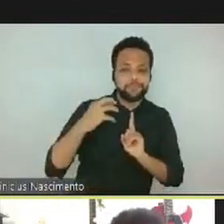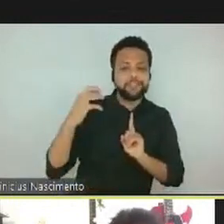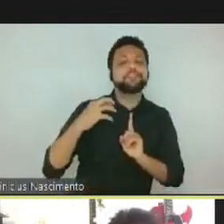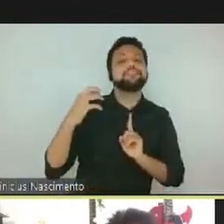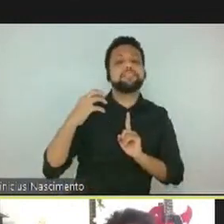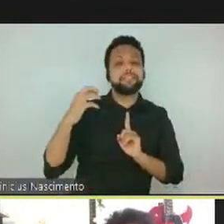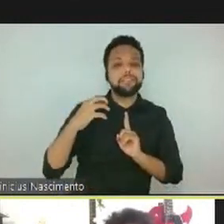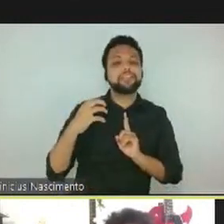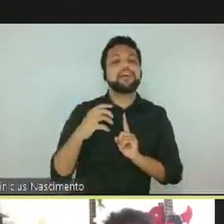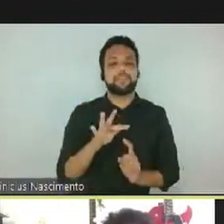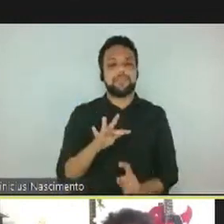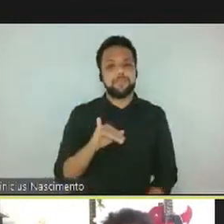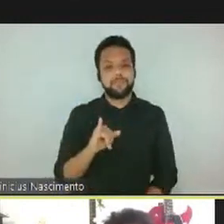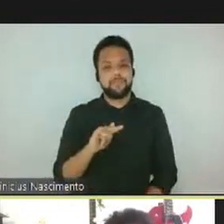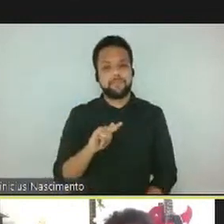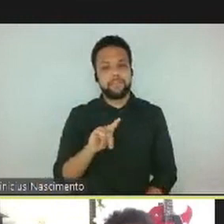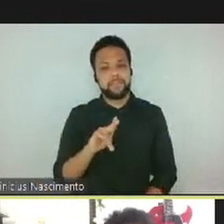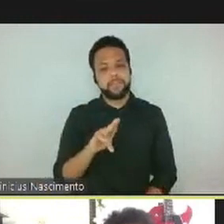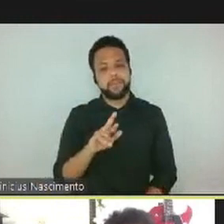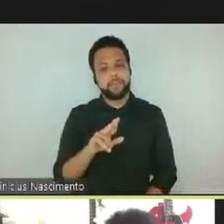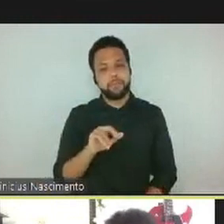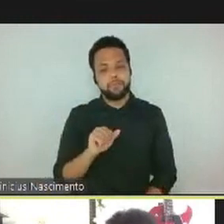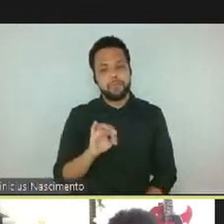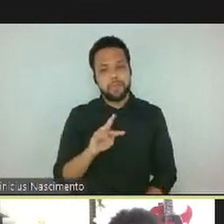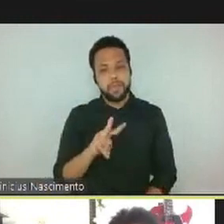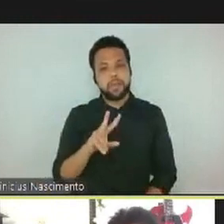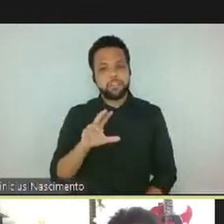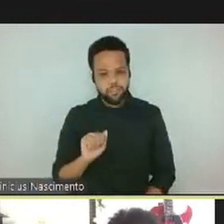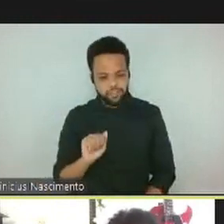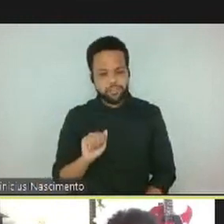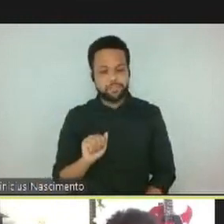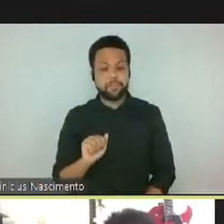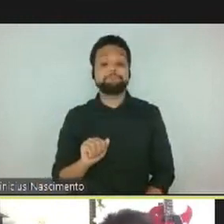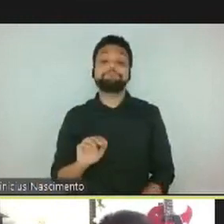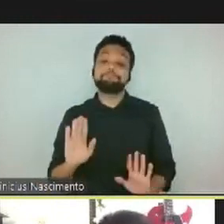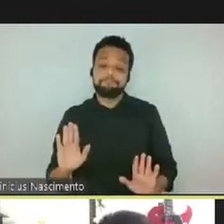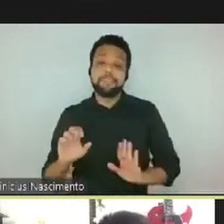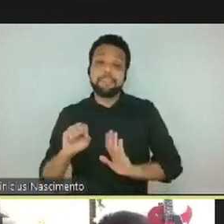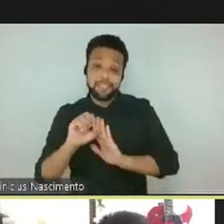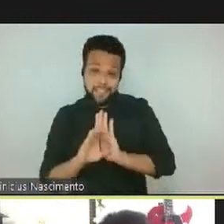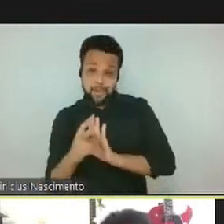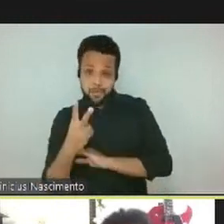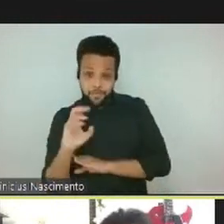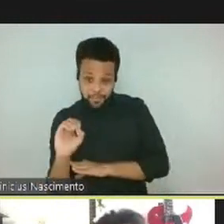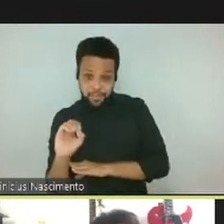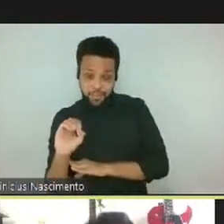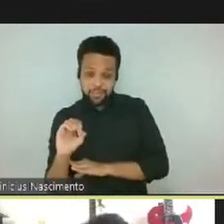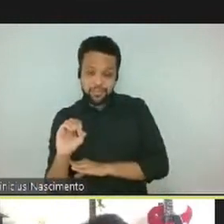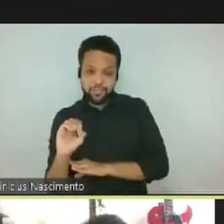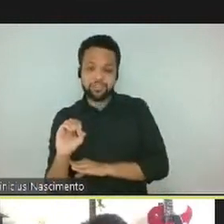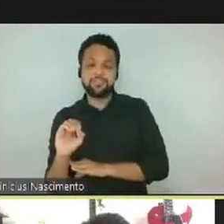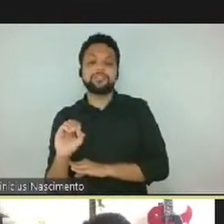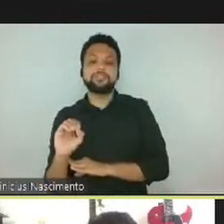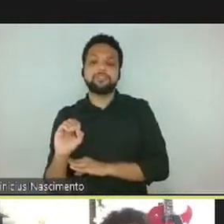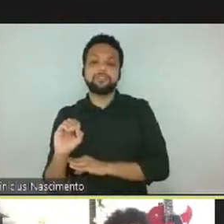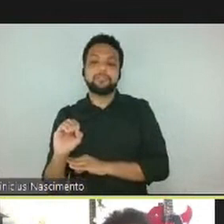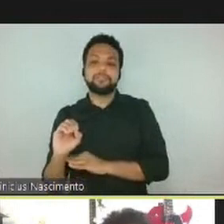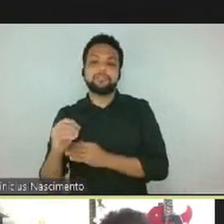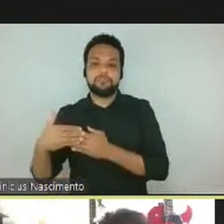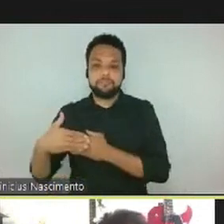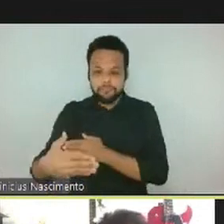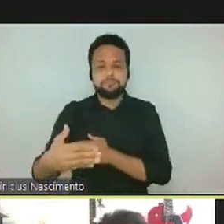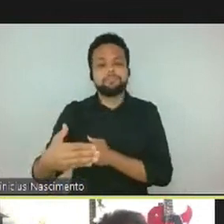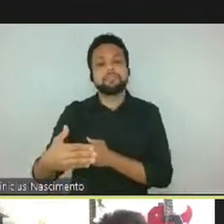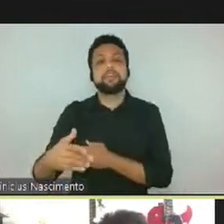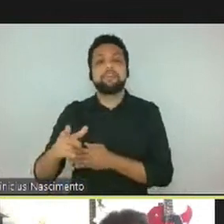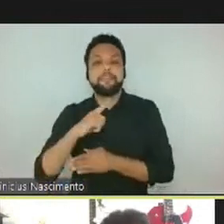XX, um olhar moderno, um olhar que abre sobre a expressão, né? Se a gente pensa na Mira Schendel, que